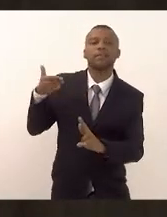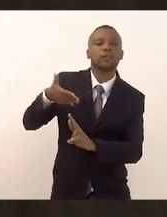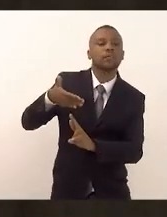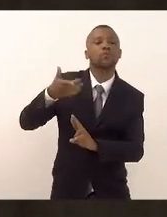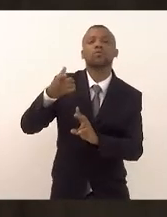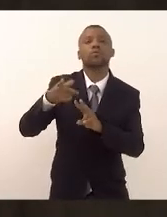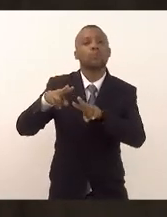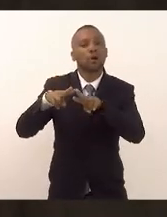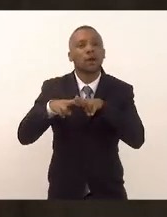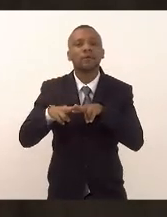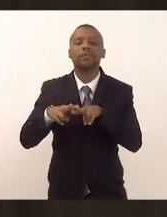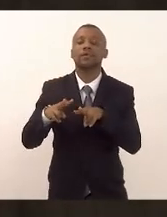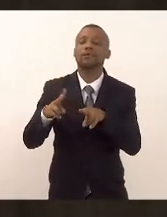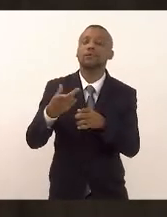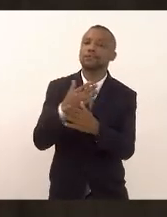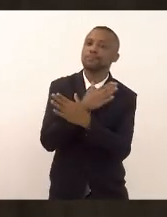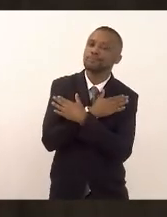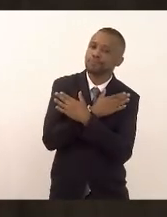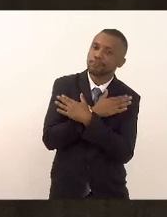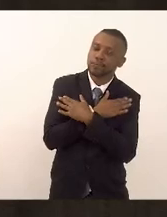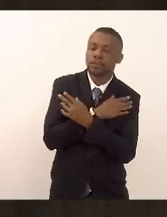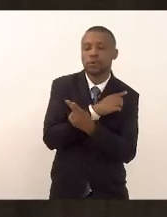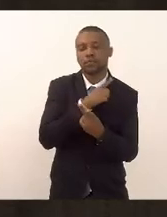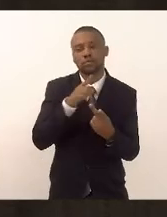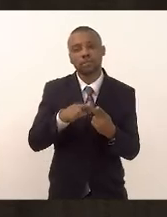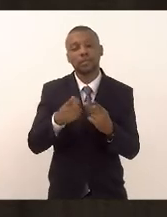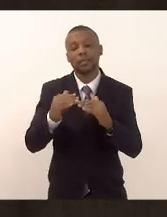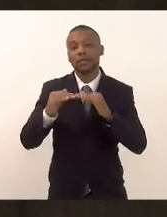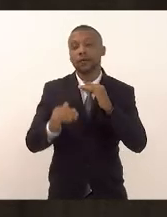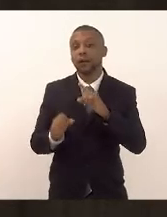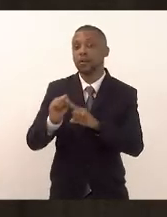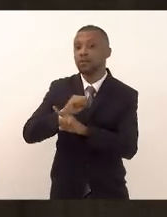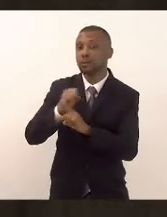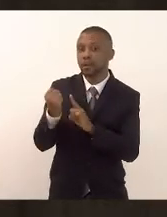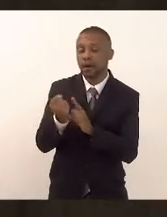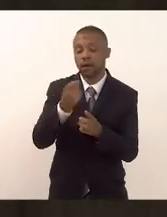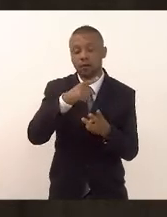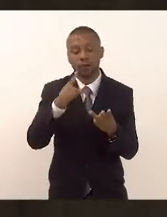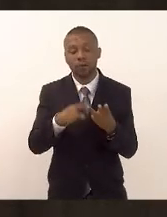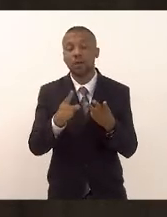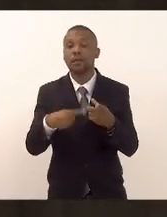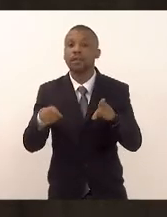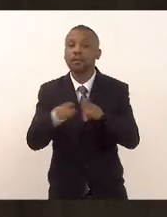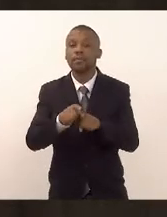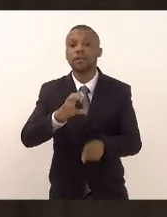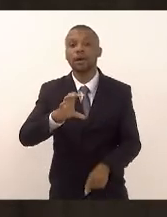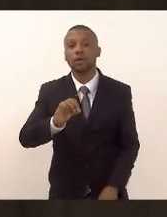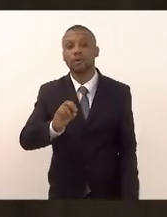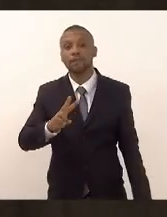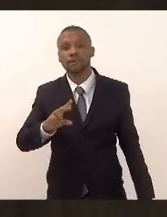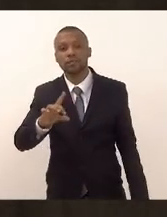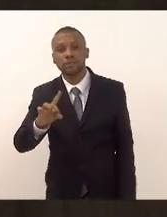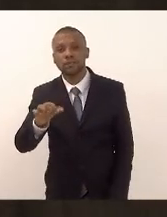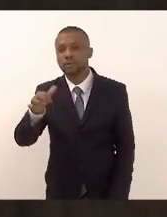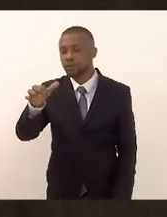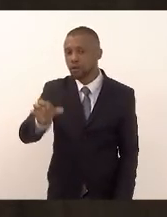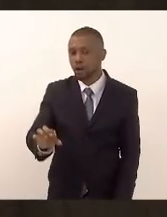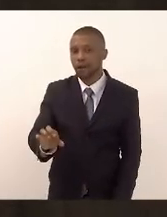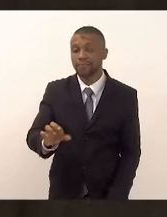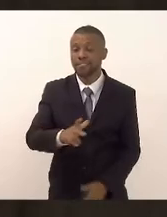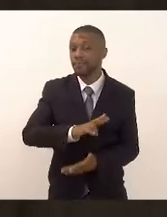social e, mais recentemente, da Covid-19. Muitos tratamentos deixaram de ter